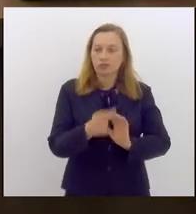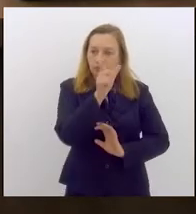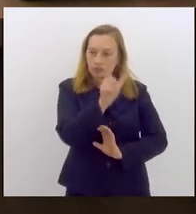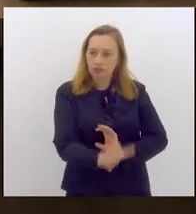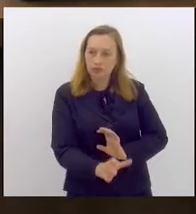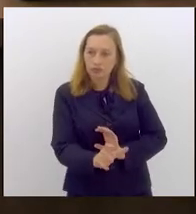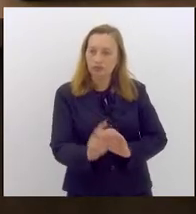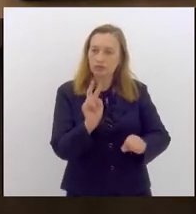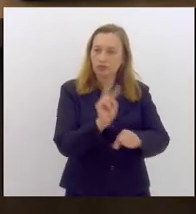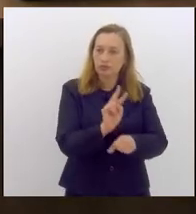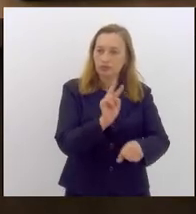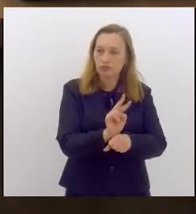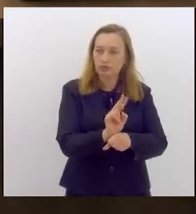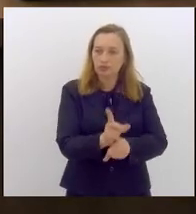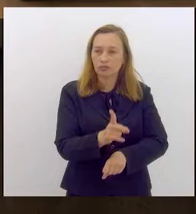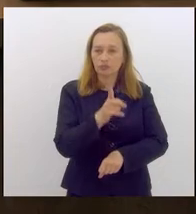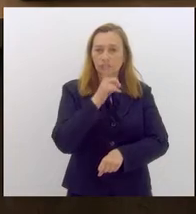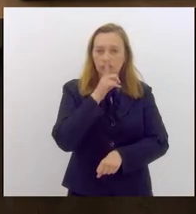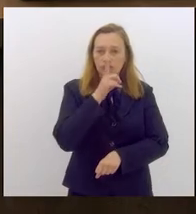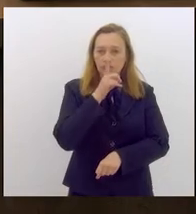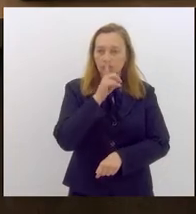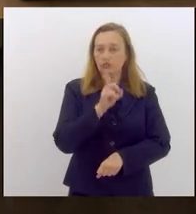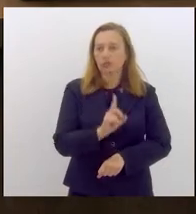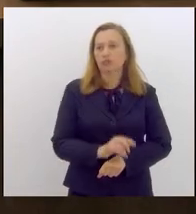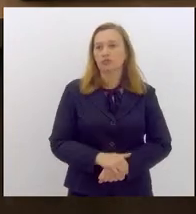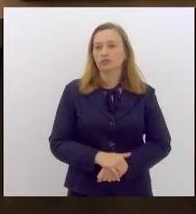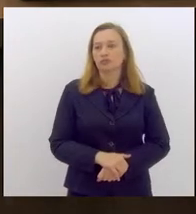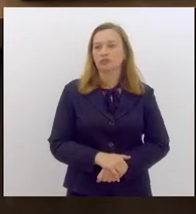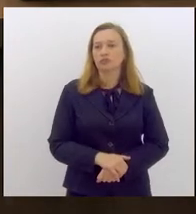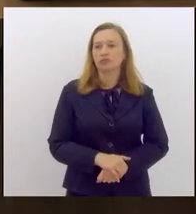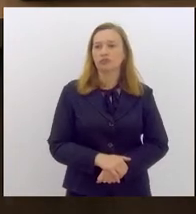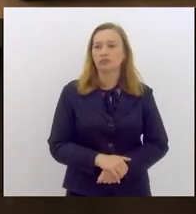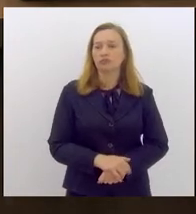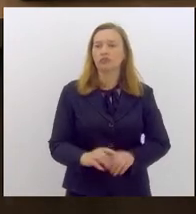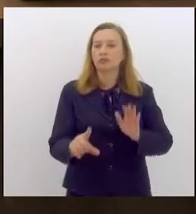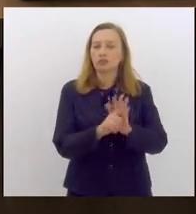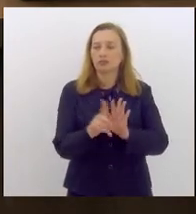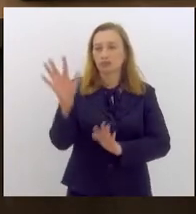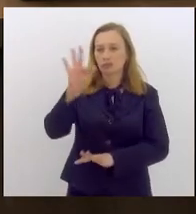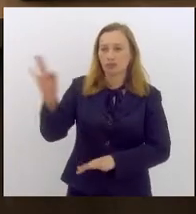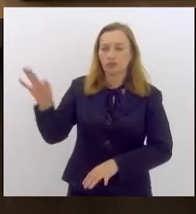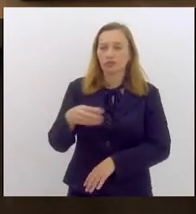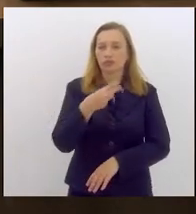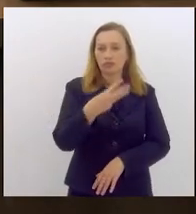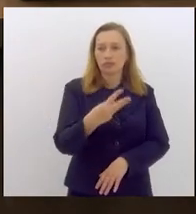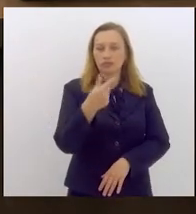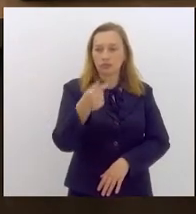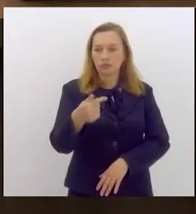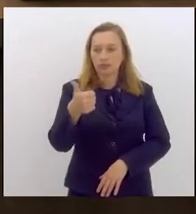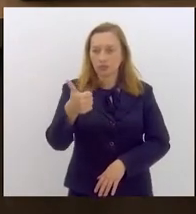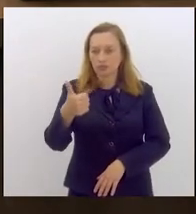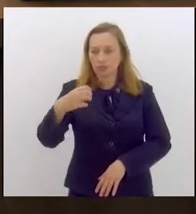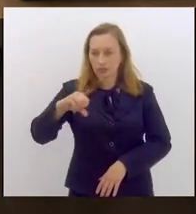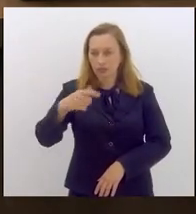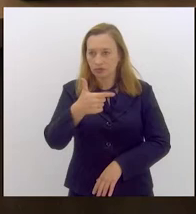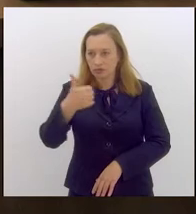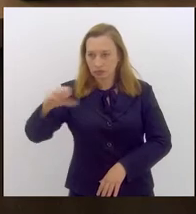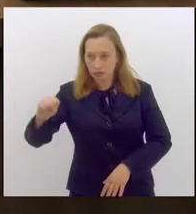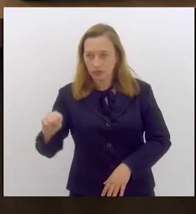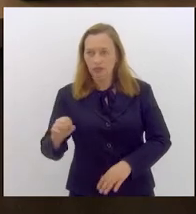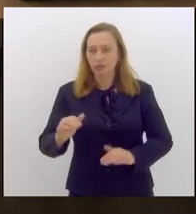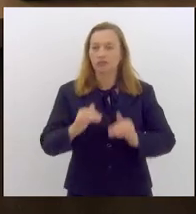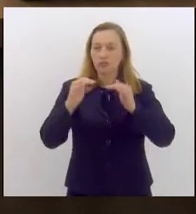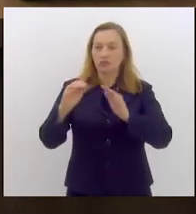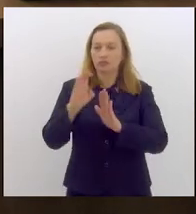serão protegidos e mantidos sob sigilo, conforme Lei Federal 13.709/18.